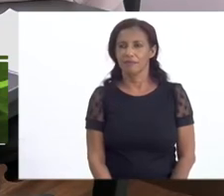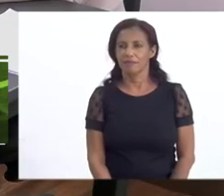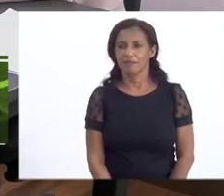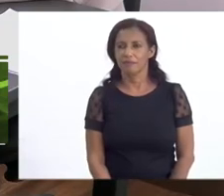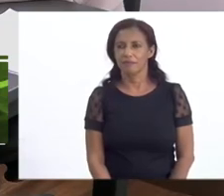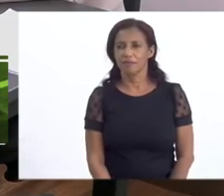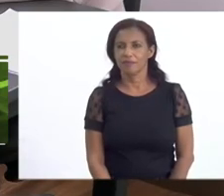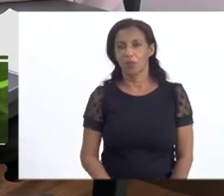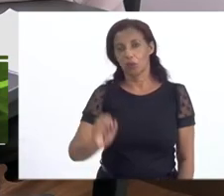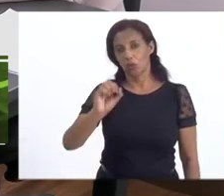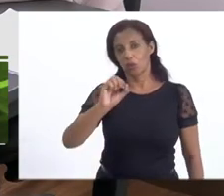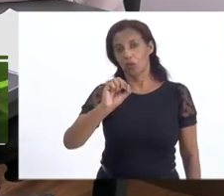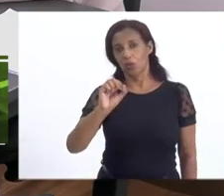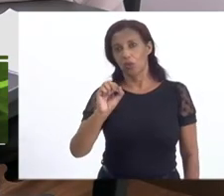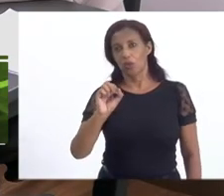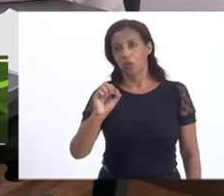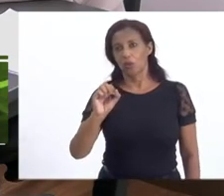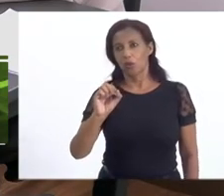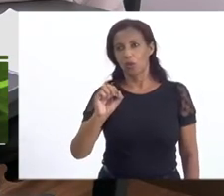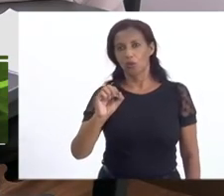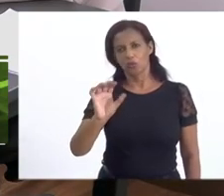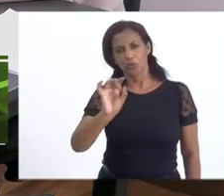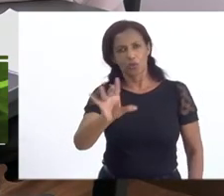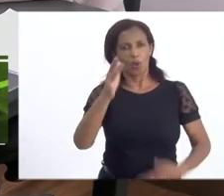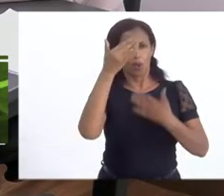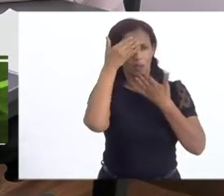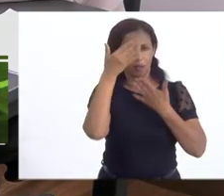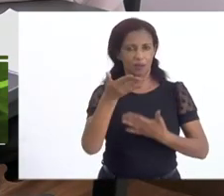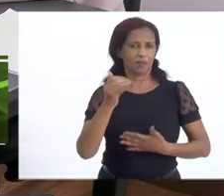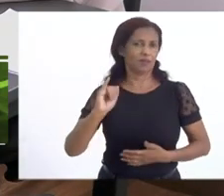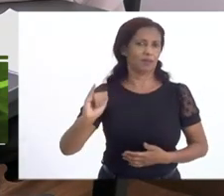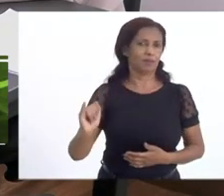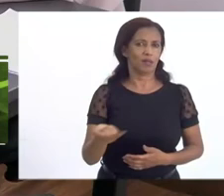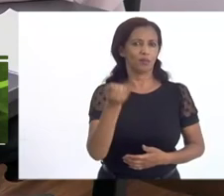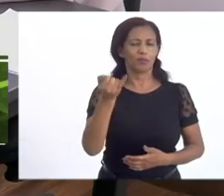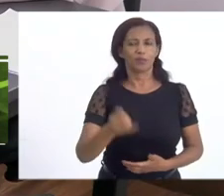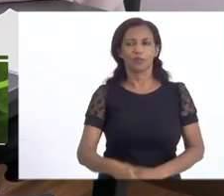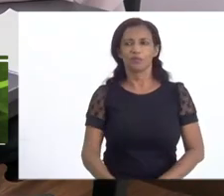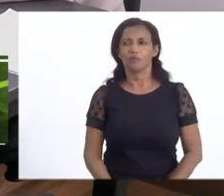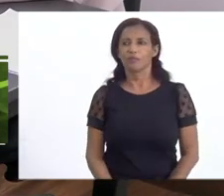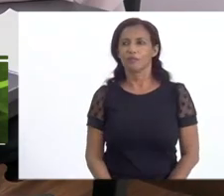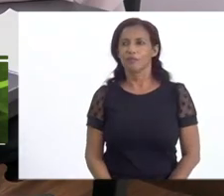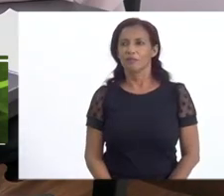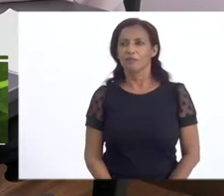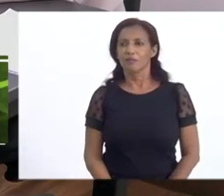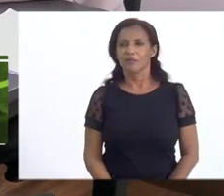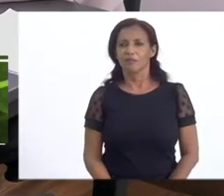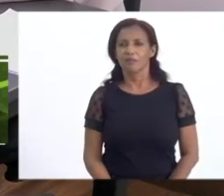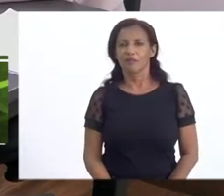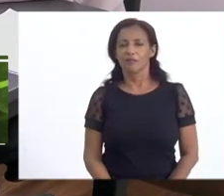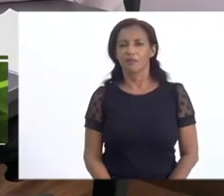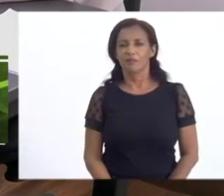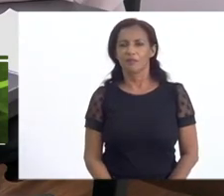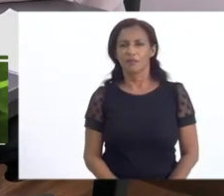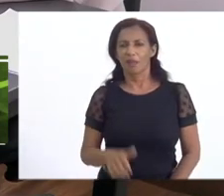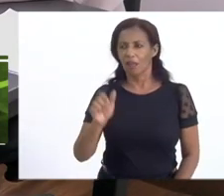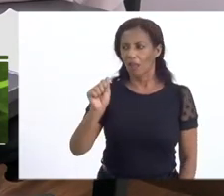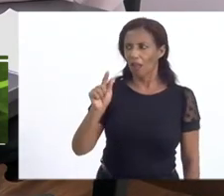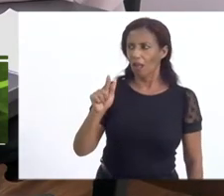Ou Alexandre, né? Não, acho que eu preciso para agradecer pela oportunidade aqui. Mas, Alexandre, se você quer.